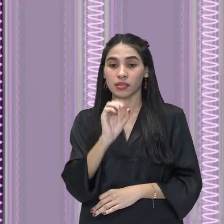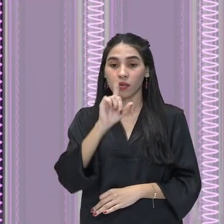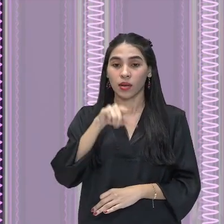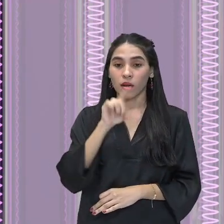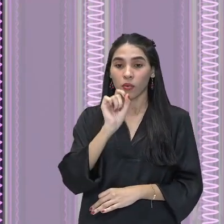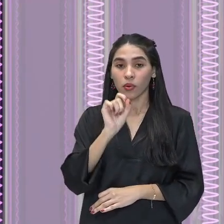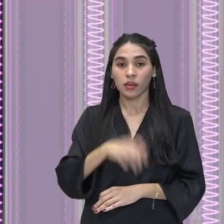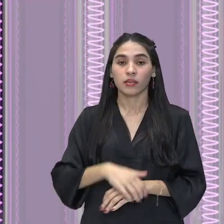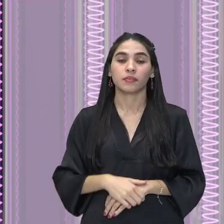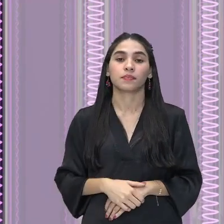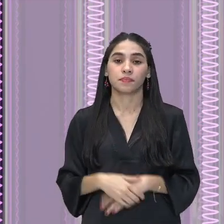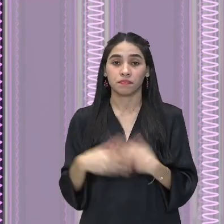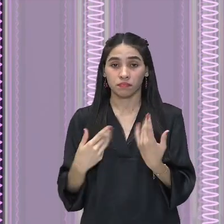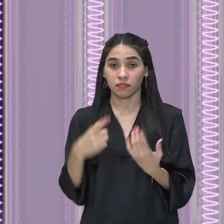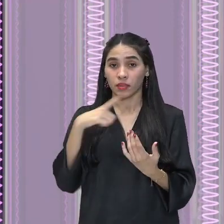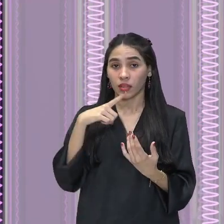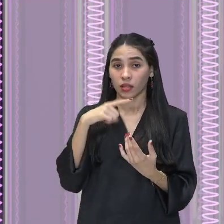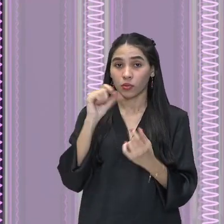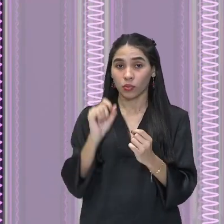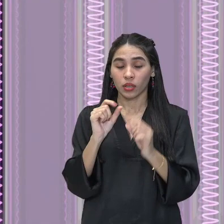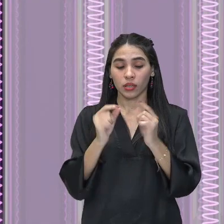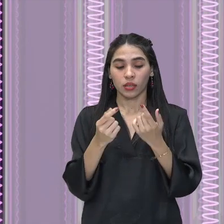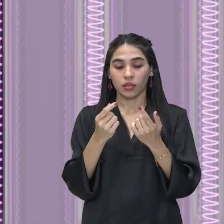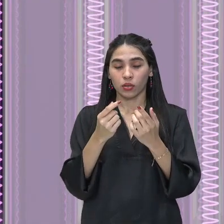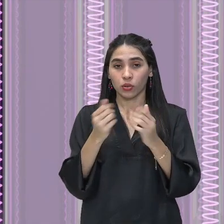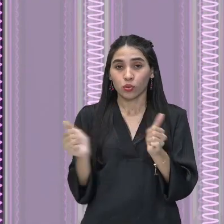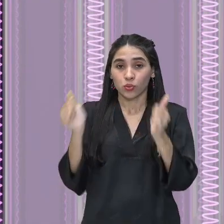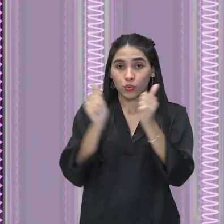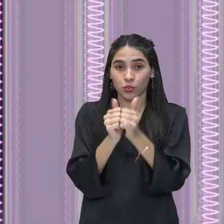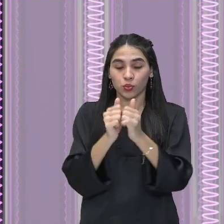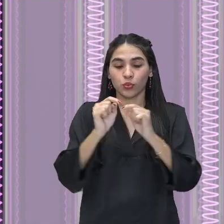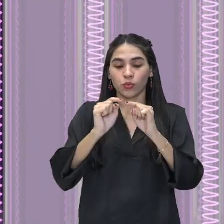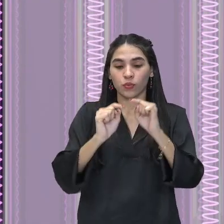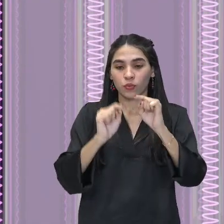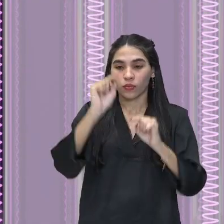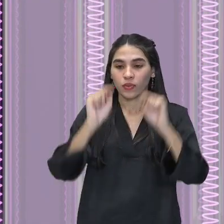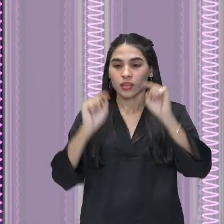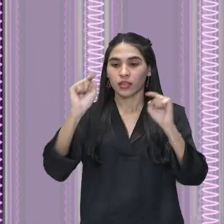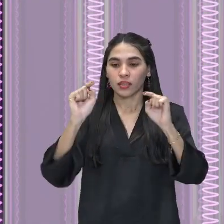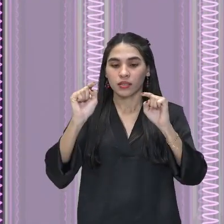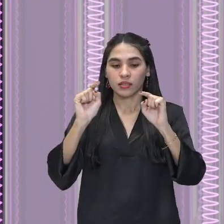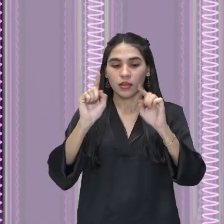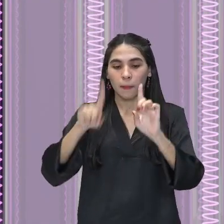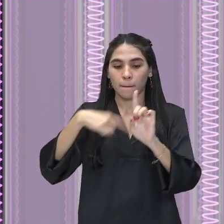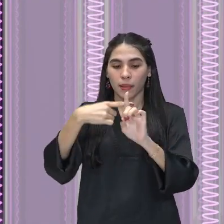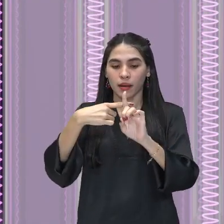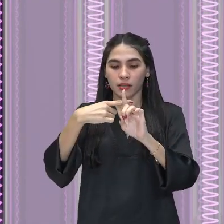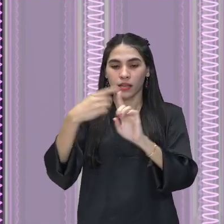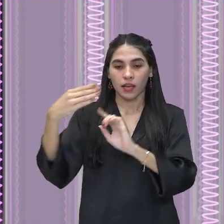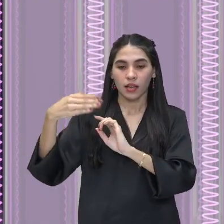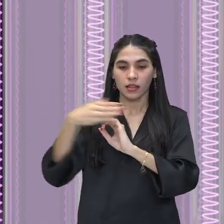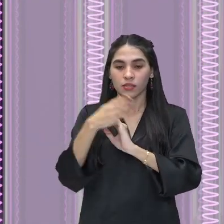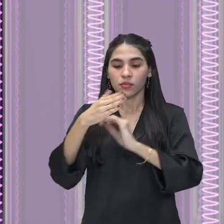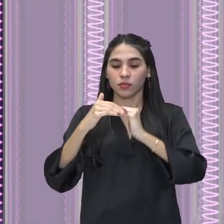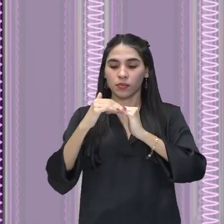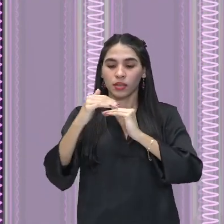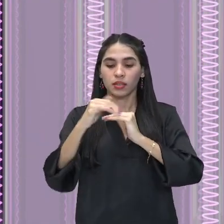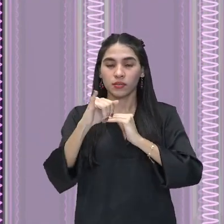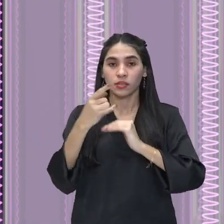considerada através da variância e do desvio padrão quando nós estamos